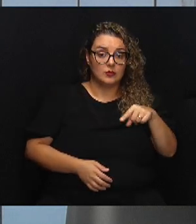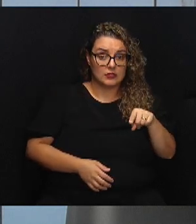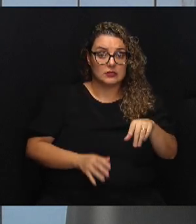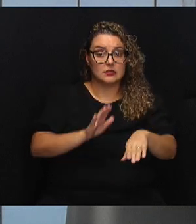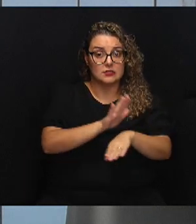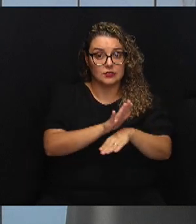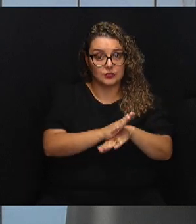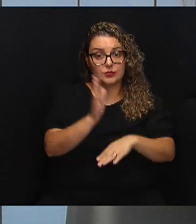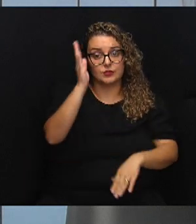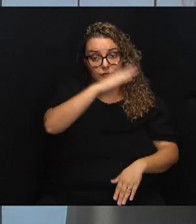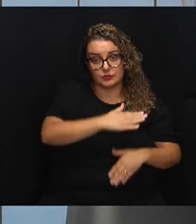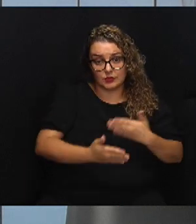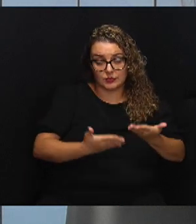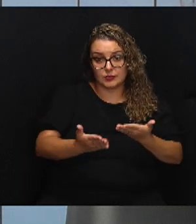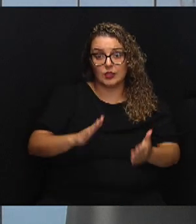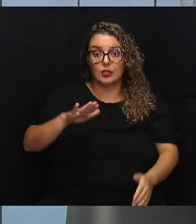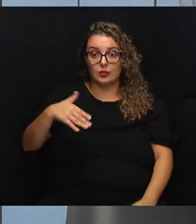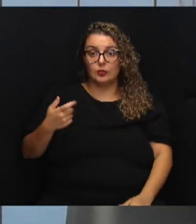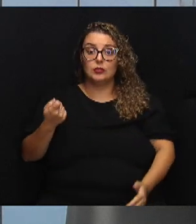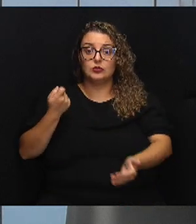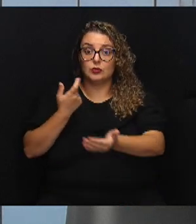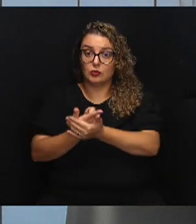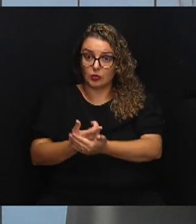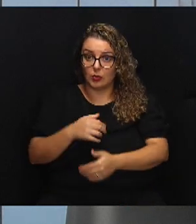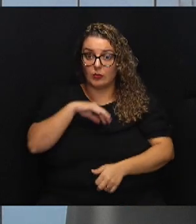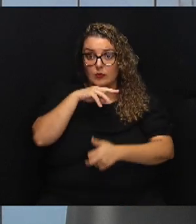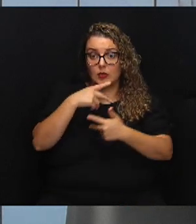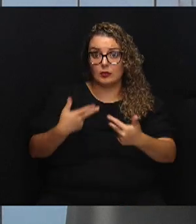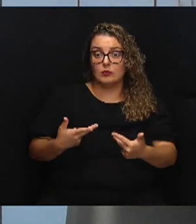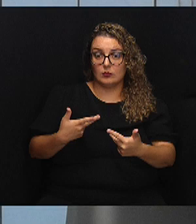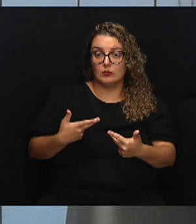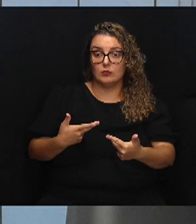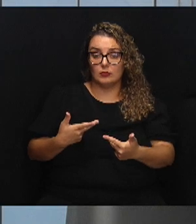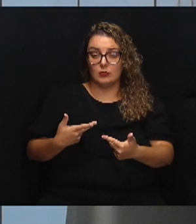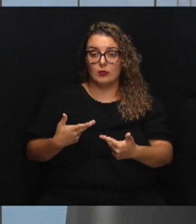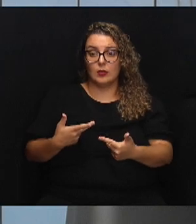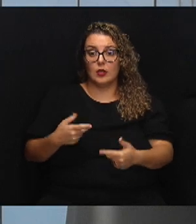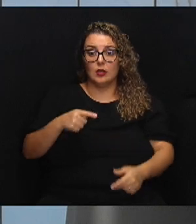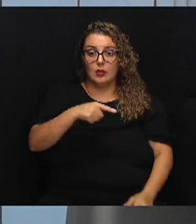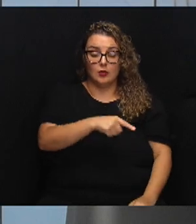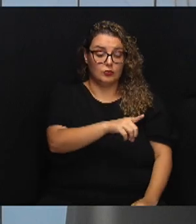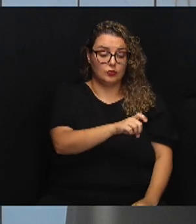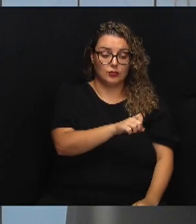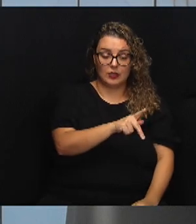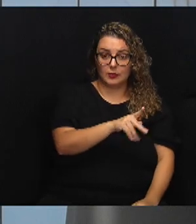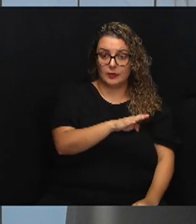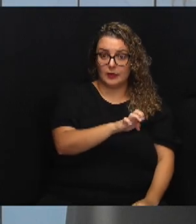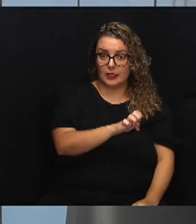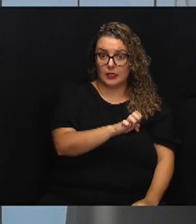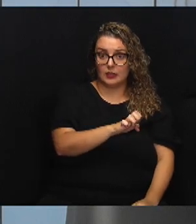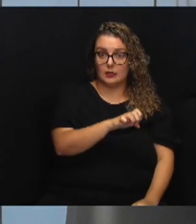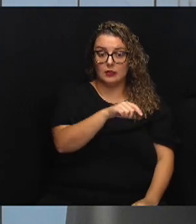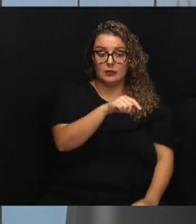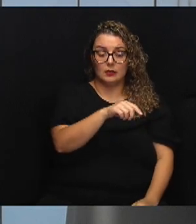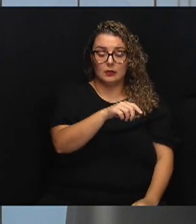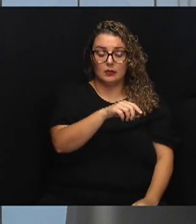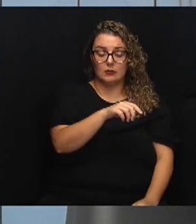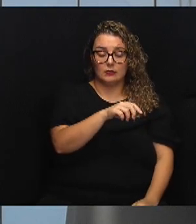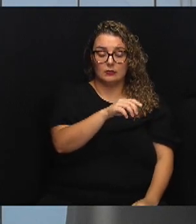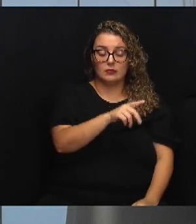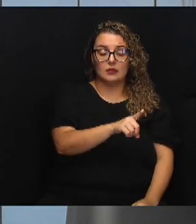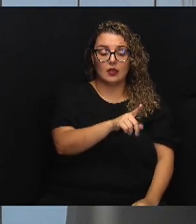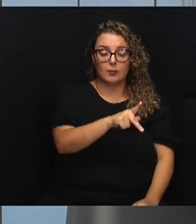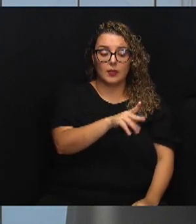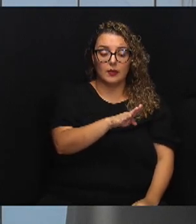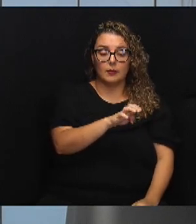maus tratos. Quando você compra um animal, você deixa de um animal que está lá no DPBEA, por exemplo, precisando ser adotado, você não adota